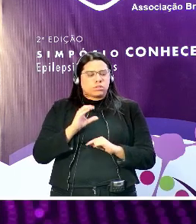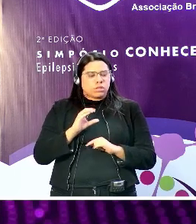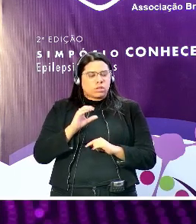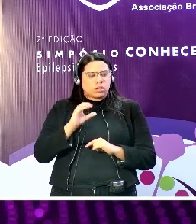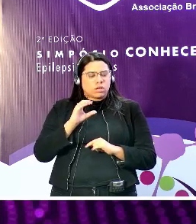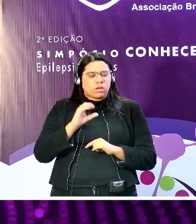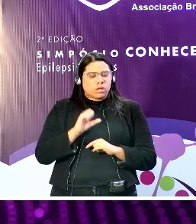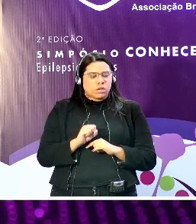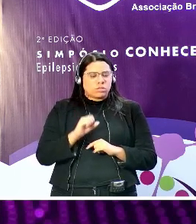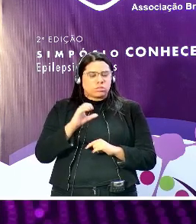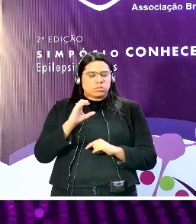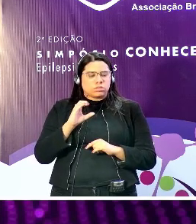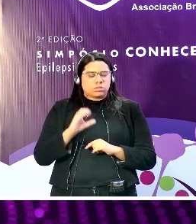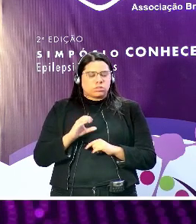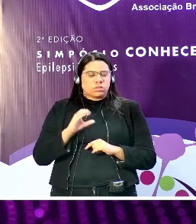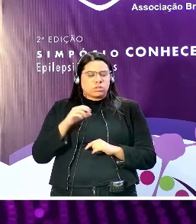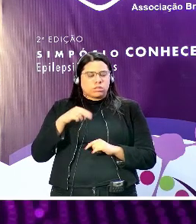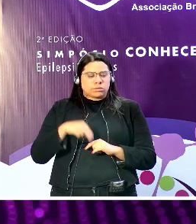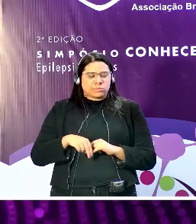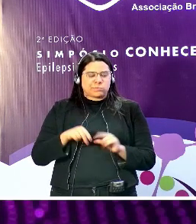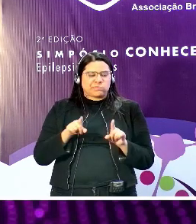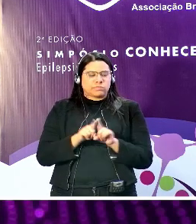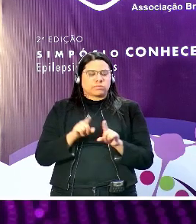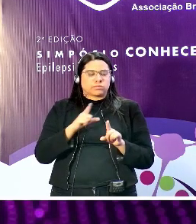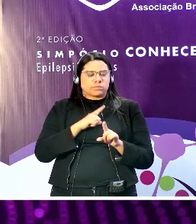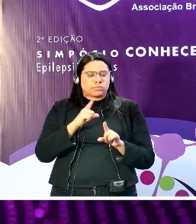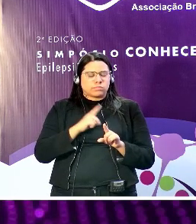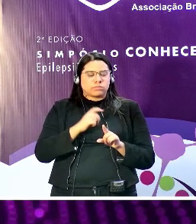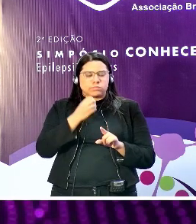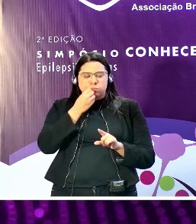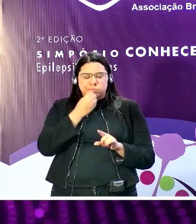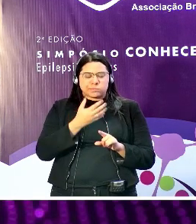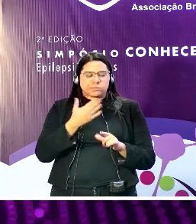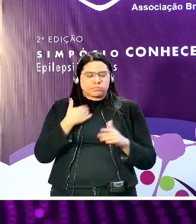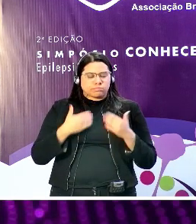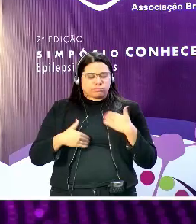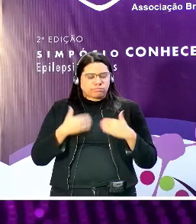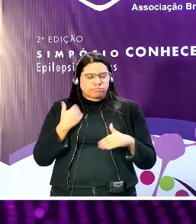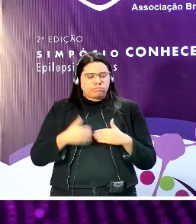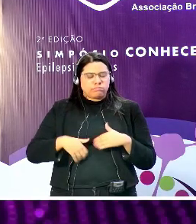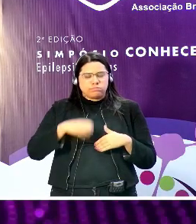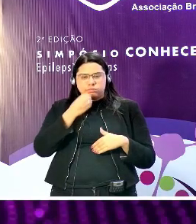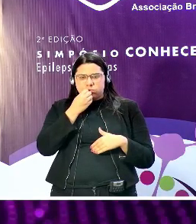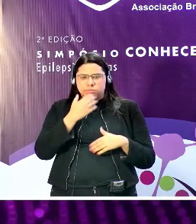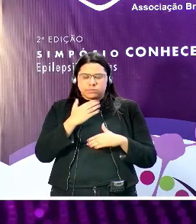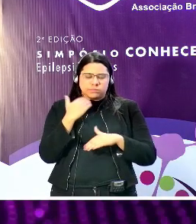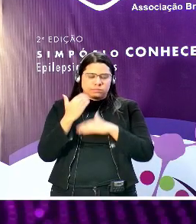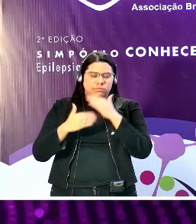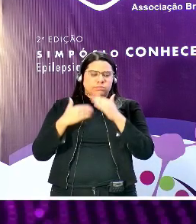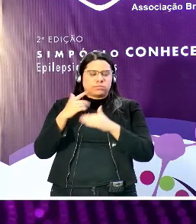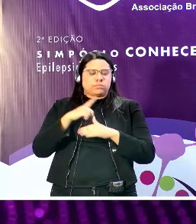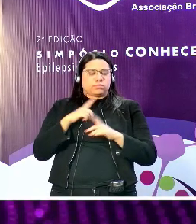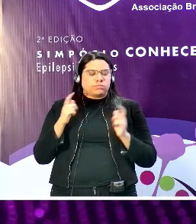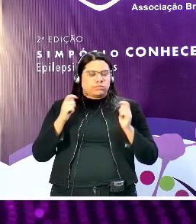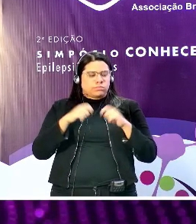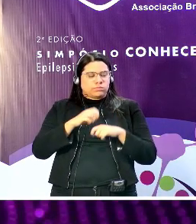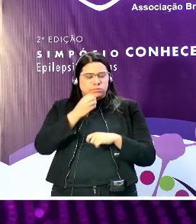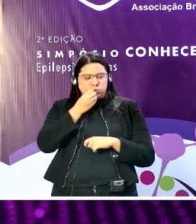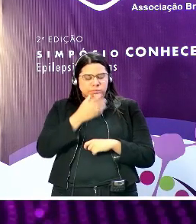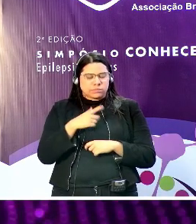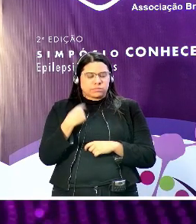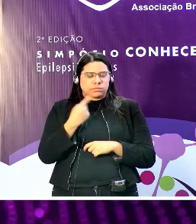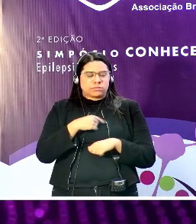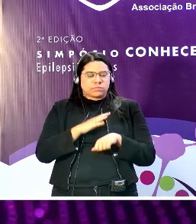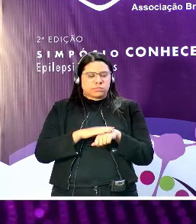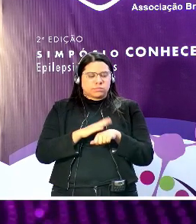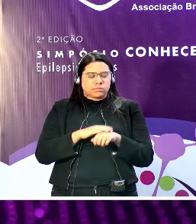e teve um ganho de função física muito bom. Isso mostrou que tinha um potencial muito bom. A gente fez um